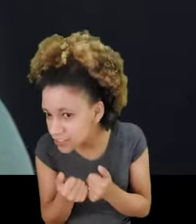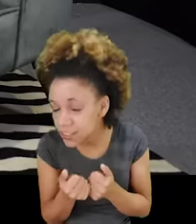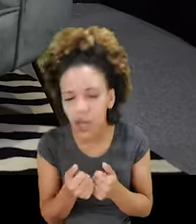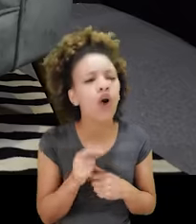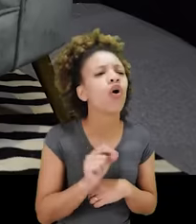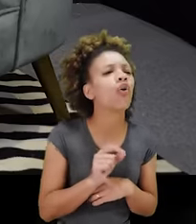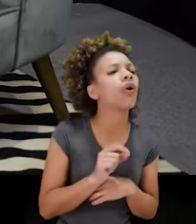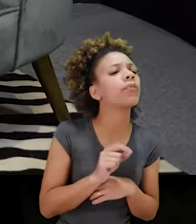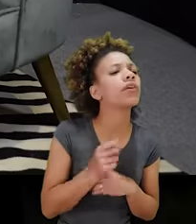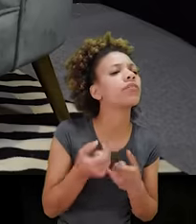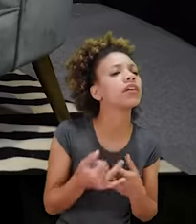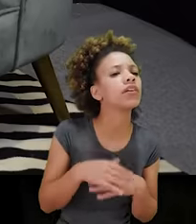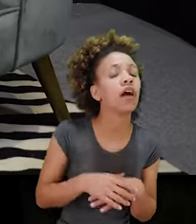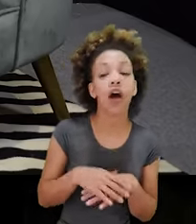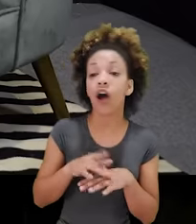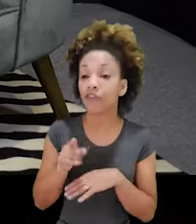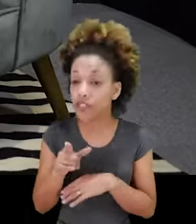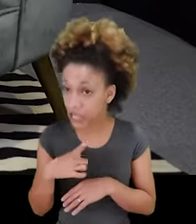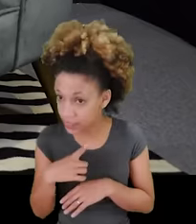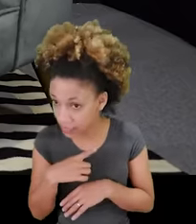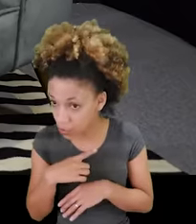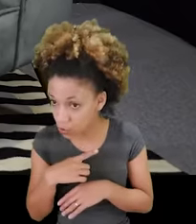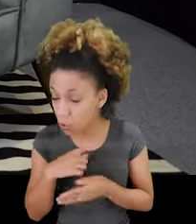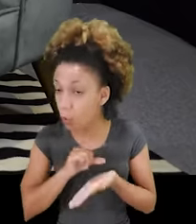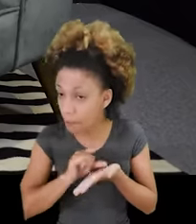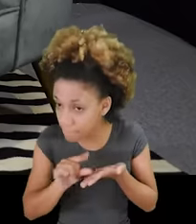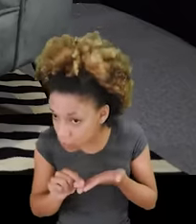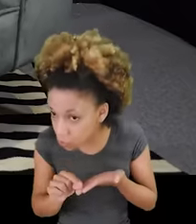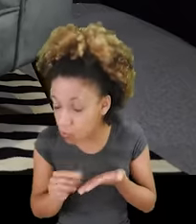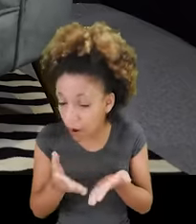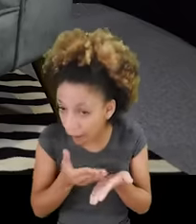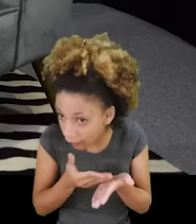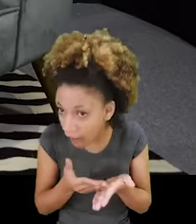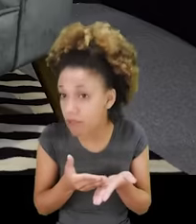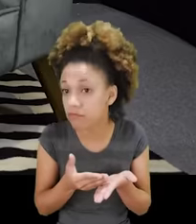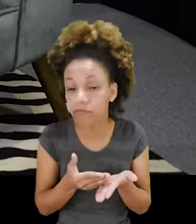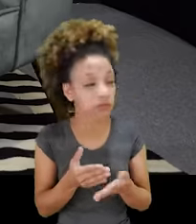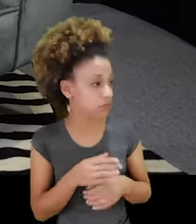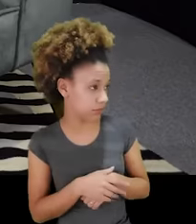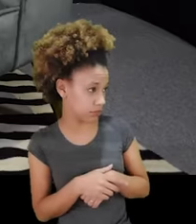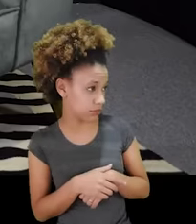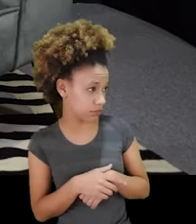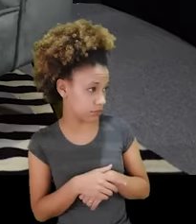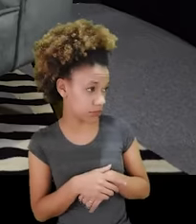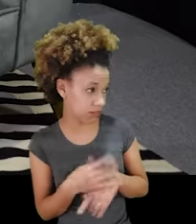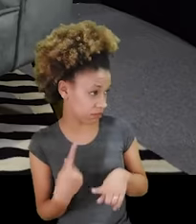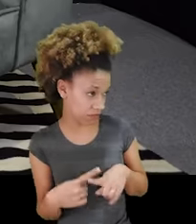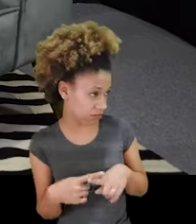Como é que foi que eu falei? Fala exatamente. Você tem um... Menu, cardápio. Você tem uma nova carta e ela falou, pra